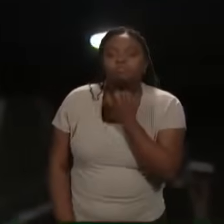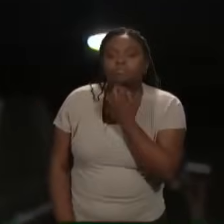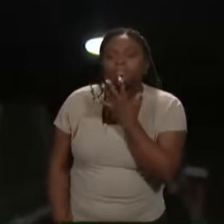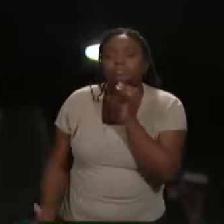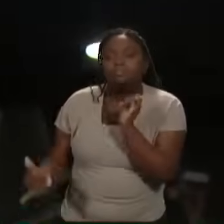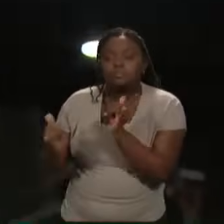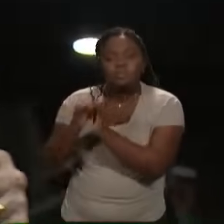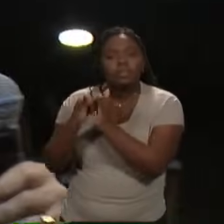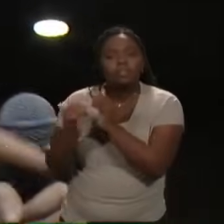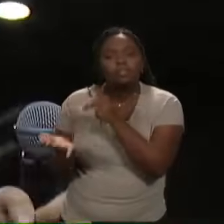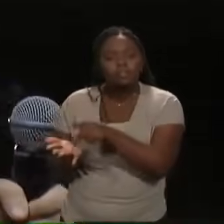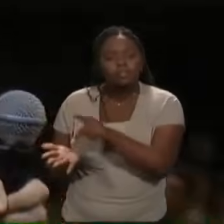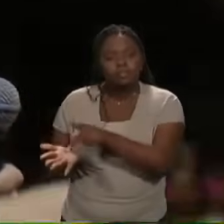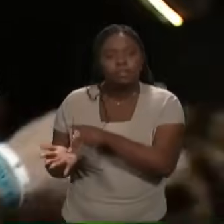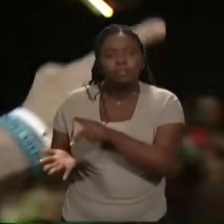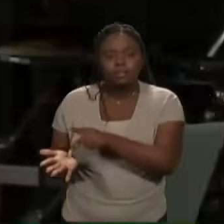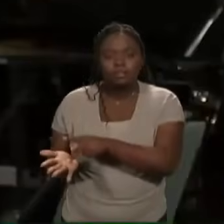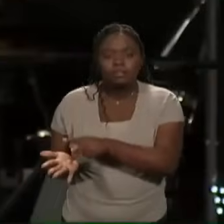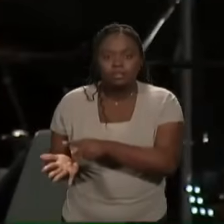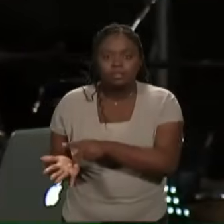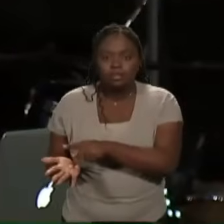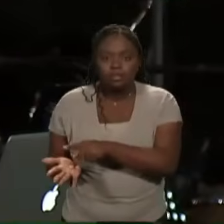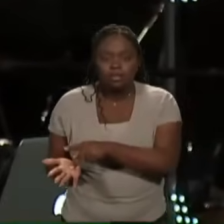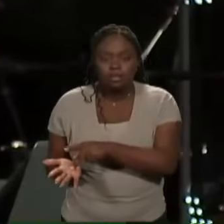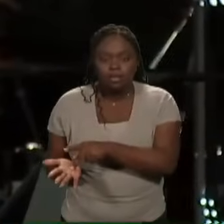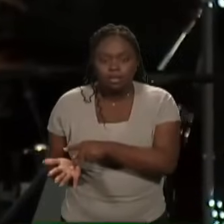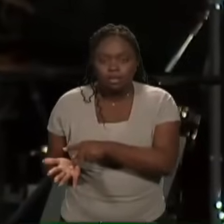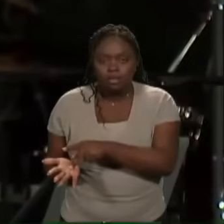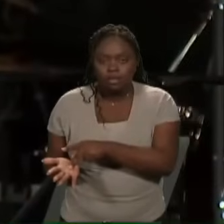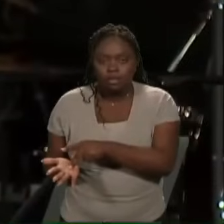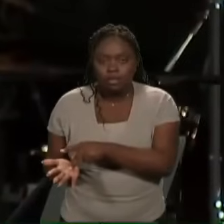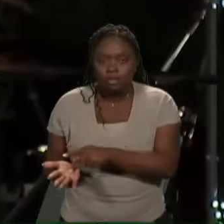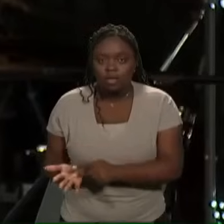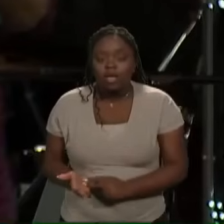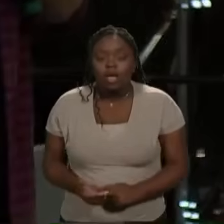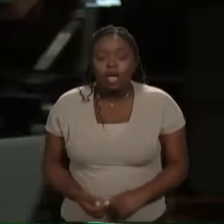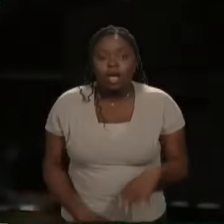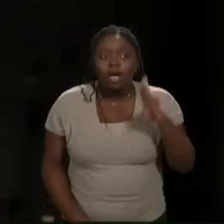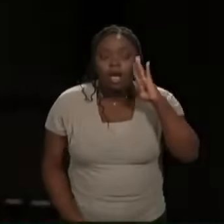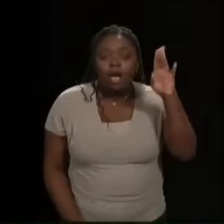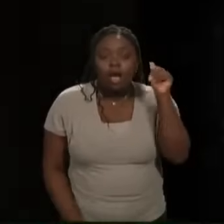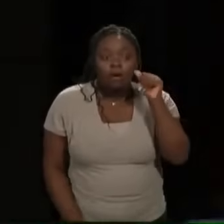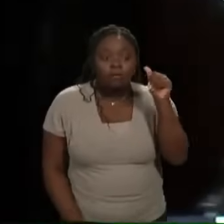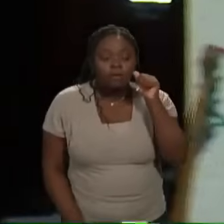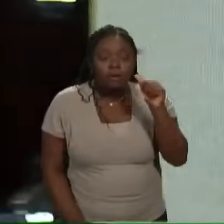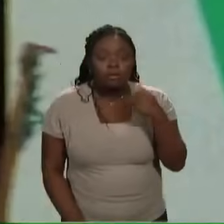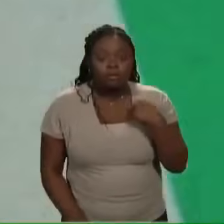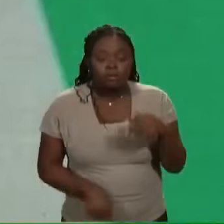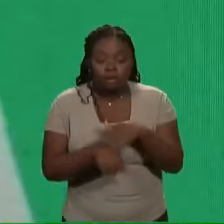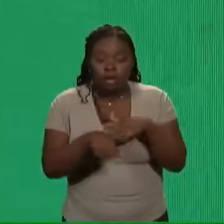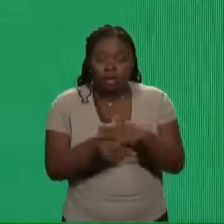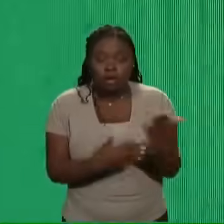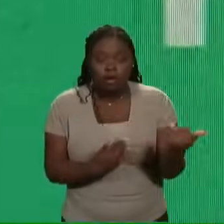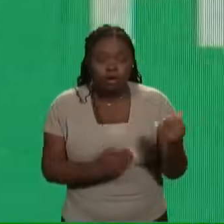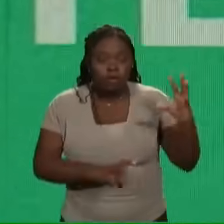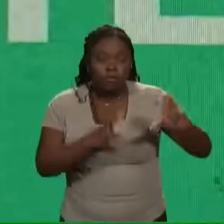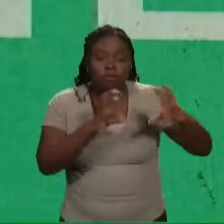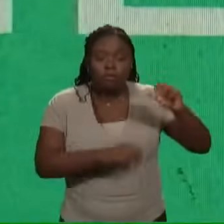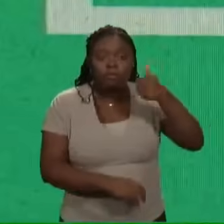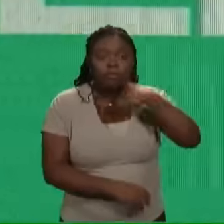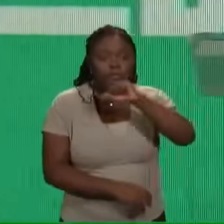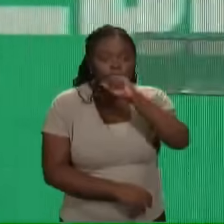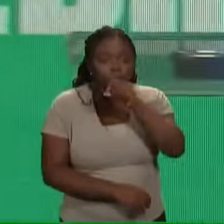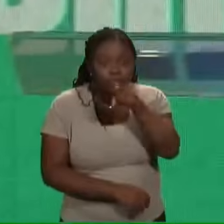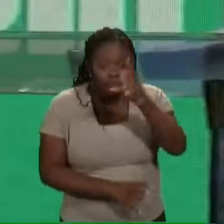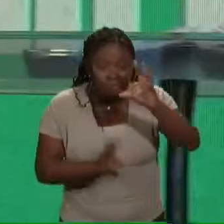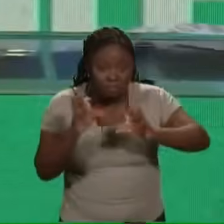de coração, quem sabe a mulher que nos deu a luz. Eu estou conversando com jovens que estão brigados com a mãe. Gente, você está brigado com a